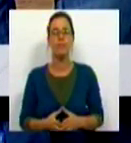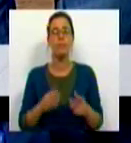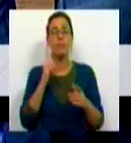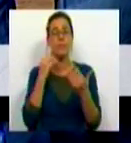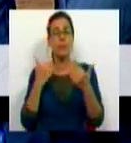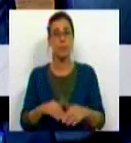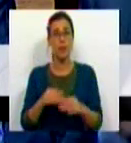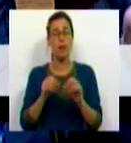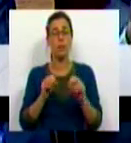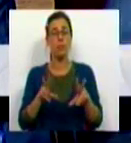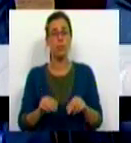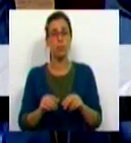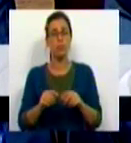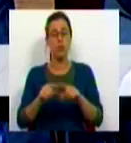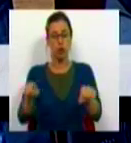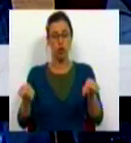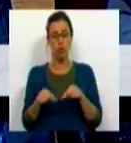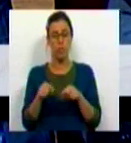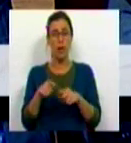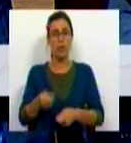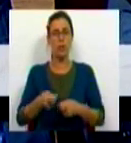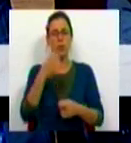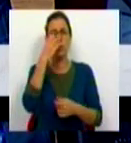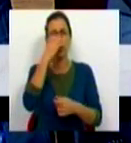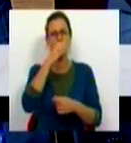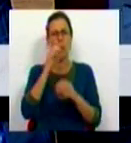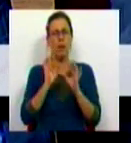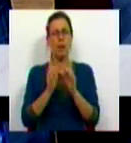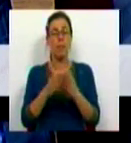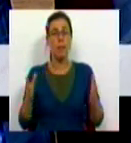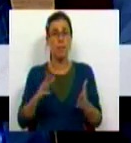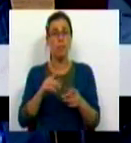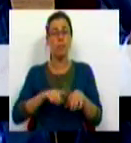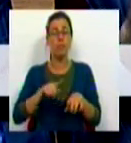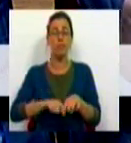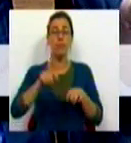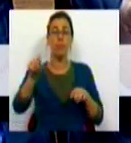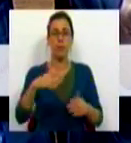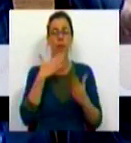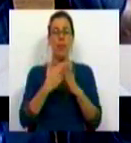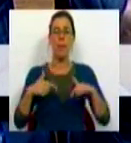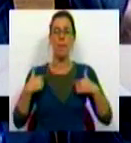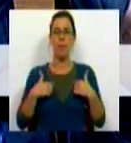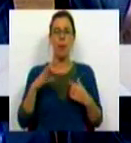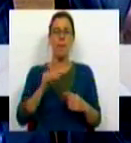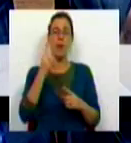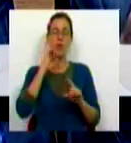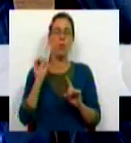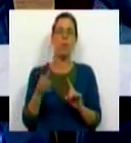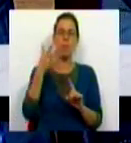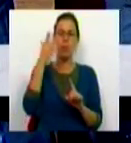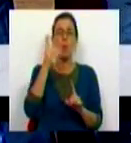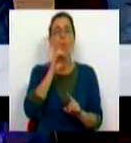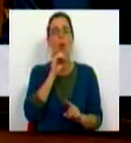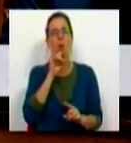O prazo para a regularização das explorações pecuárias foi prorrogado, dando aos empresários mais uma prioridade, mais